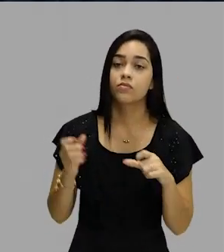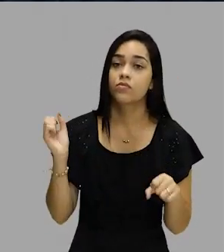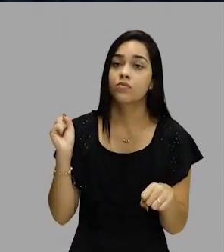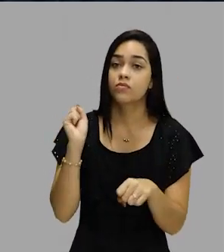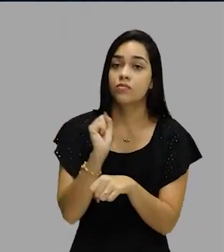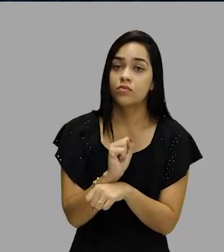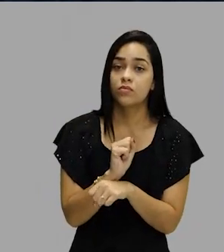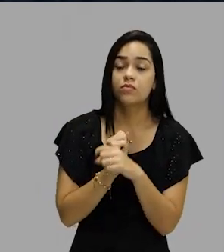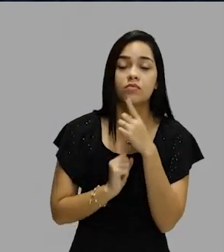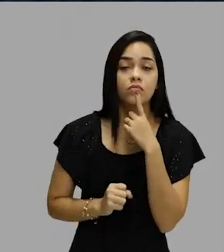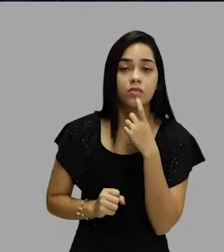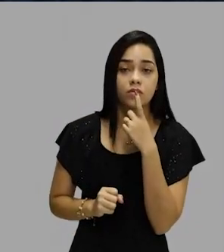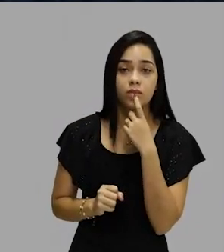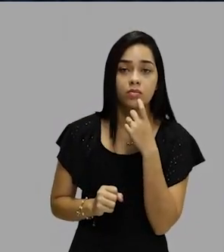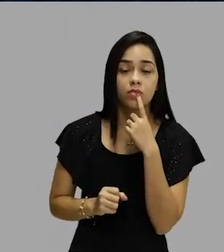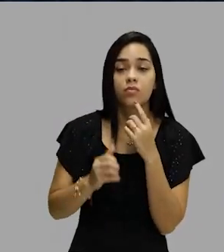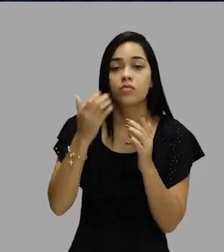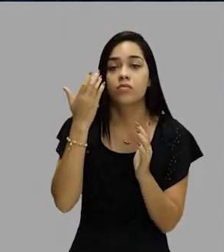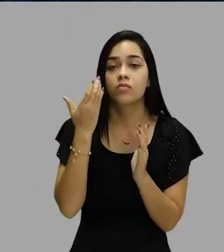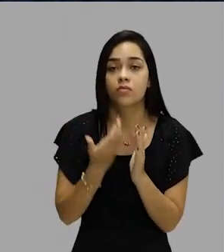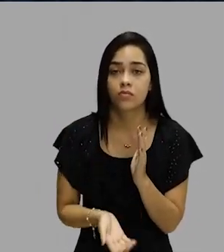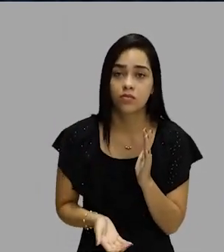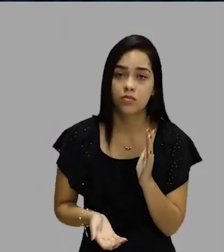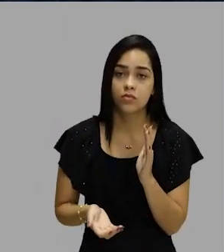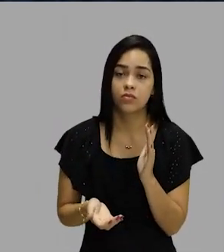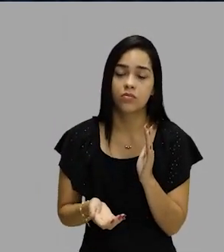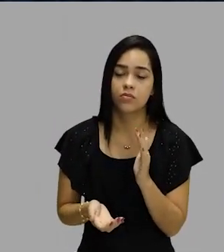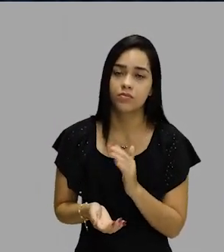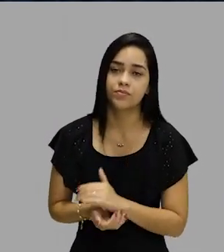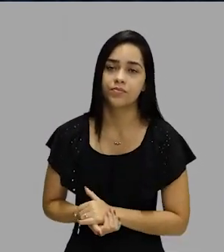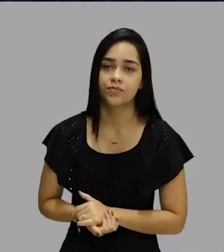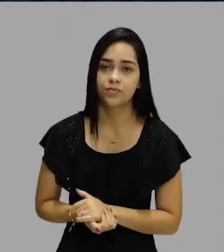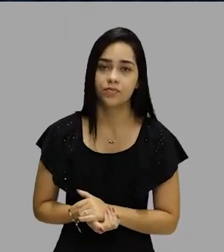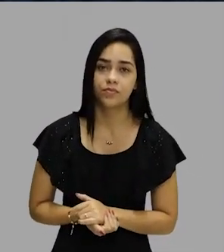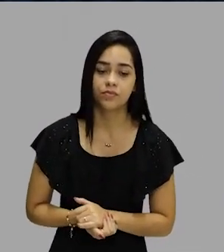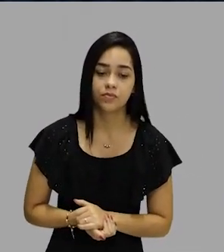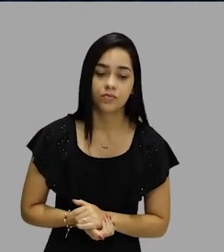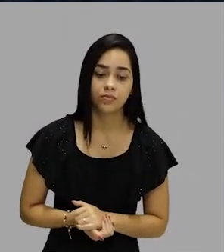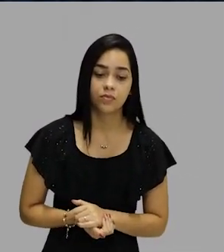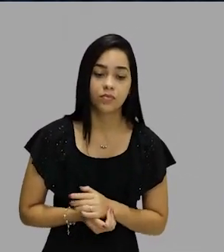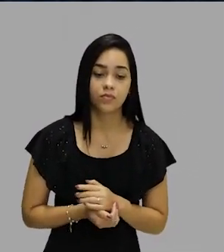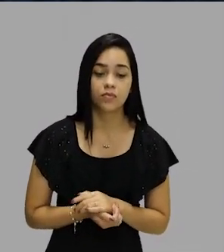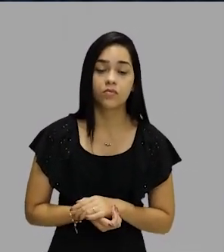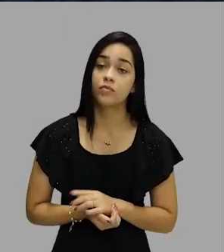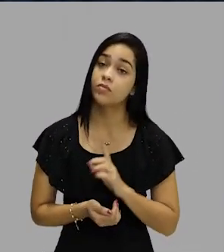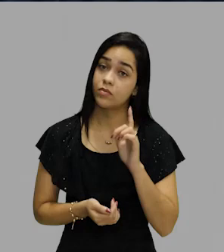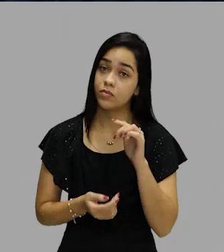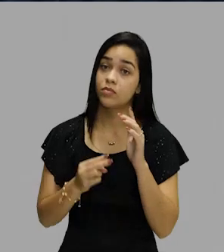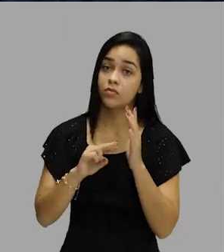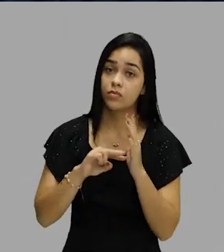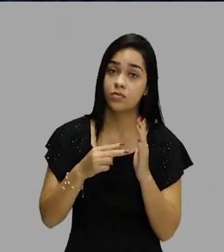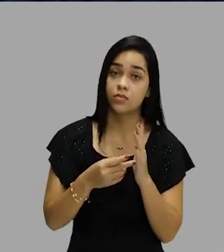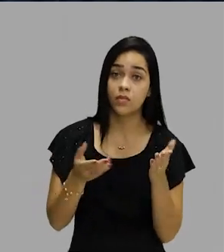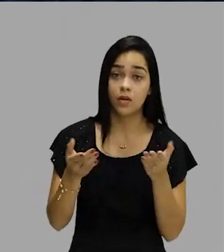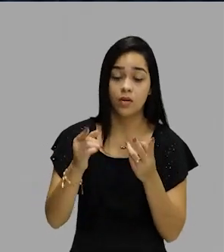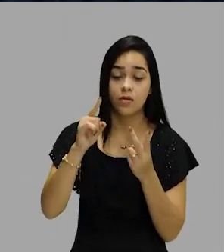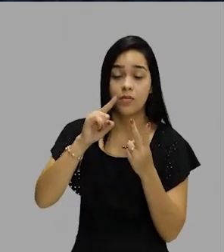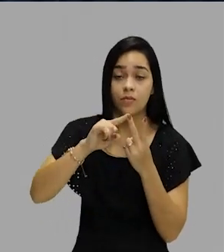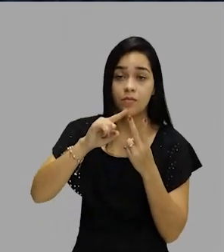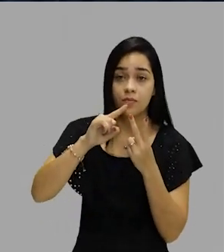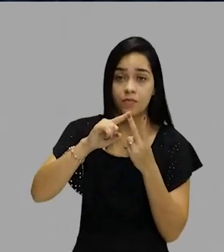o sangramento durante uma perca por meio de um ferimento. Hemostasia é isso.